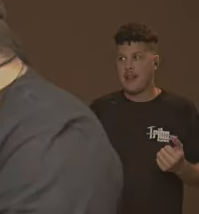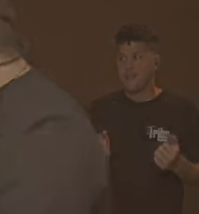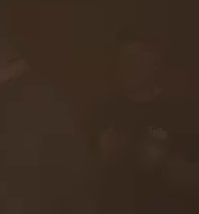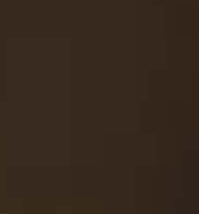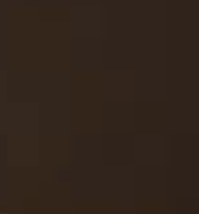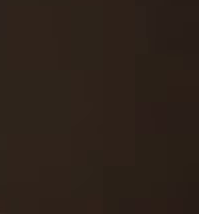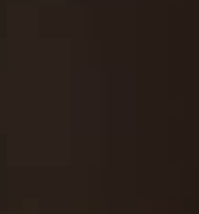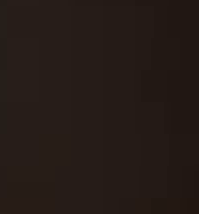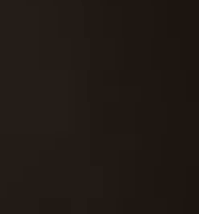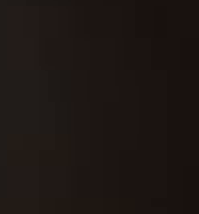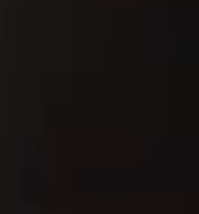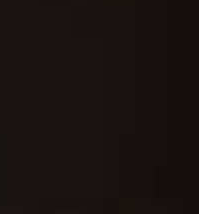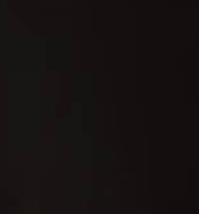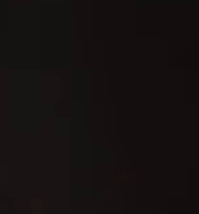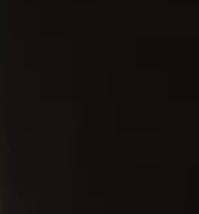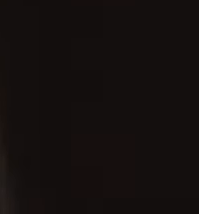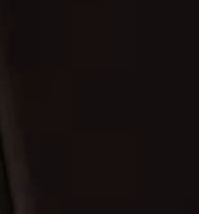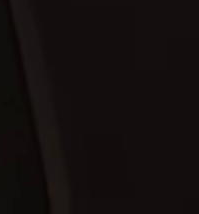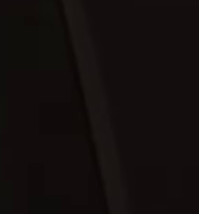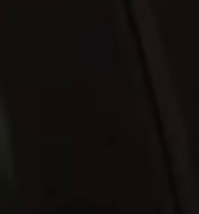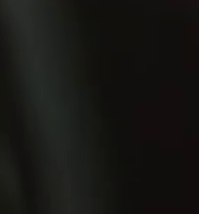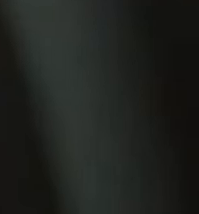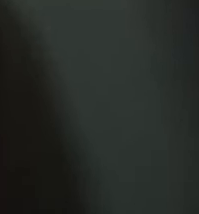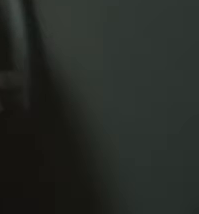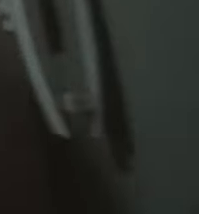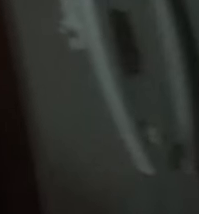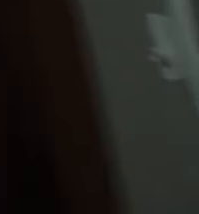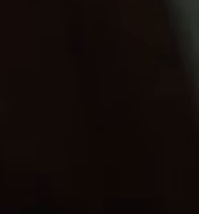Quero que vocês conheçam um pouco. Rapaziada.